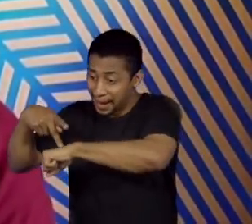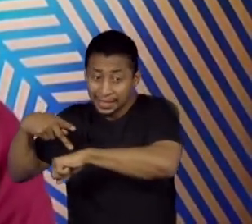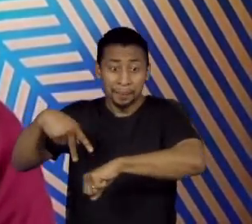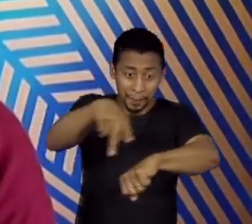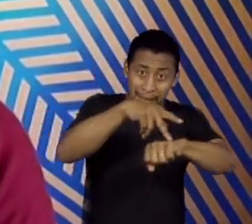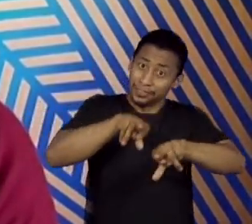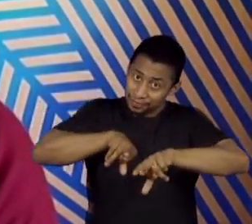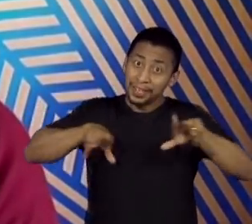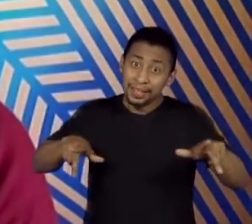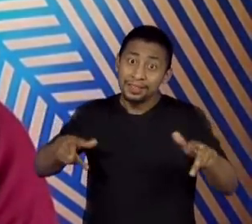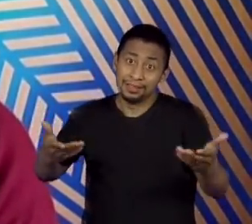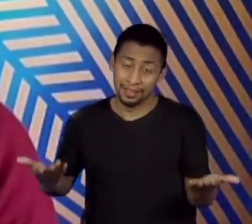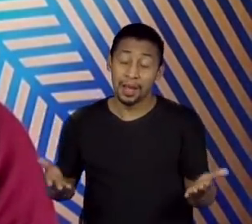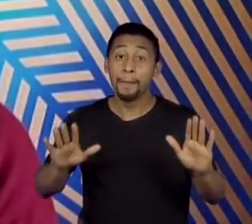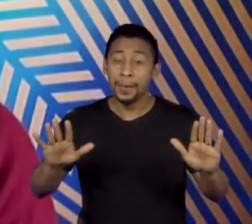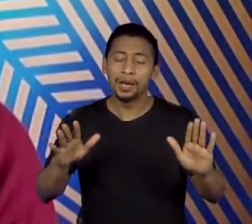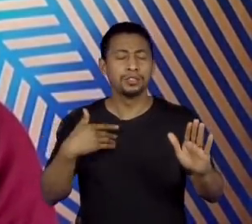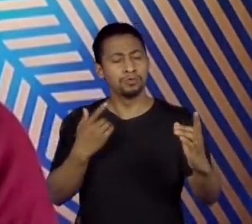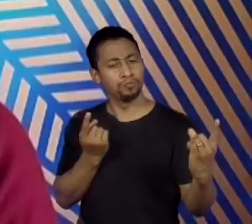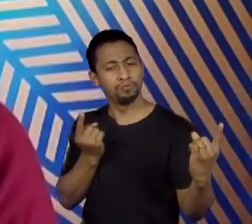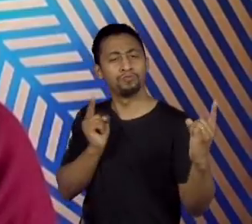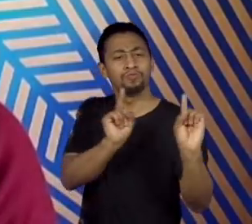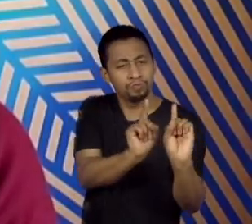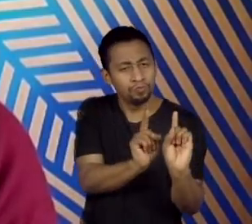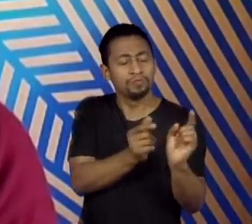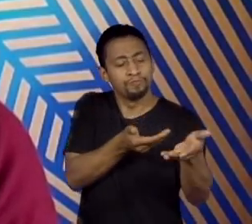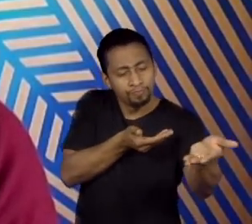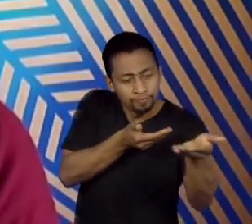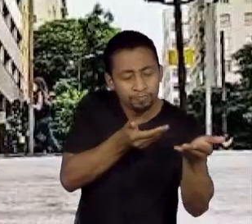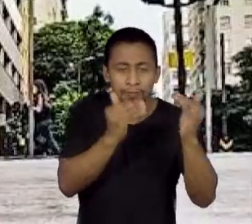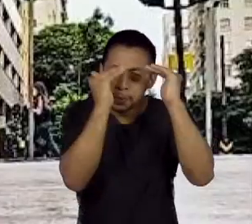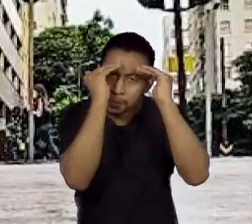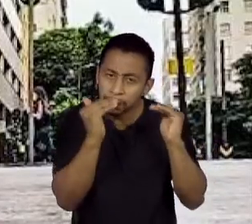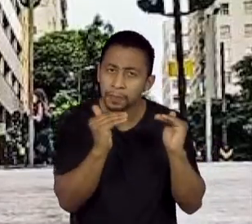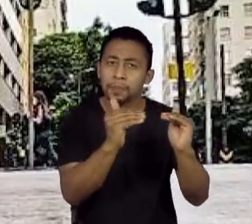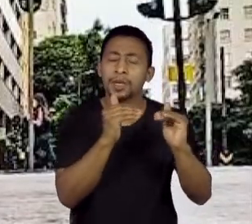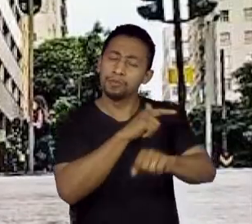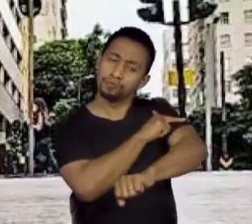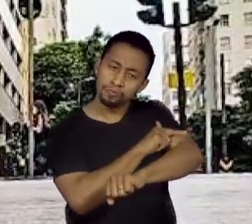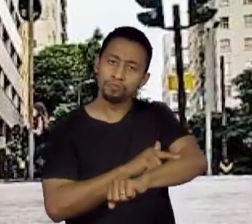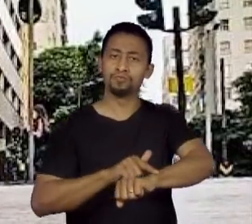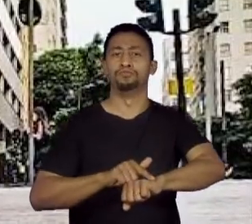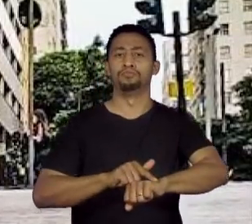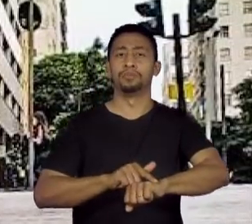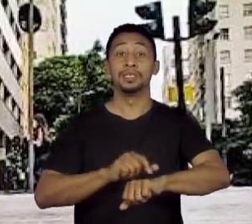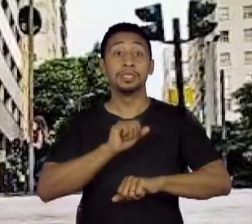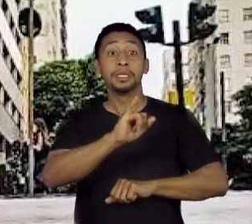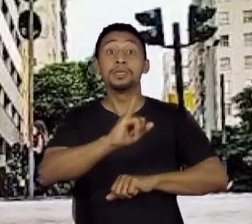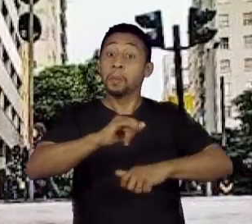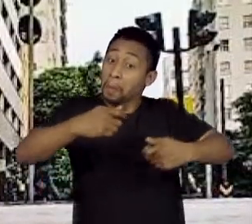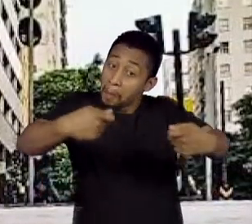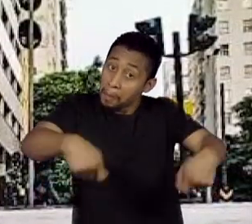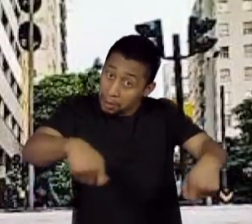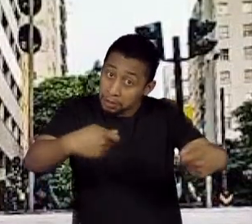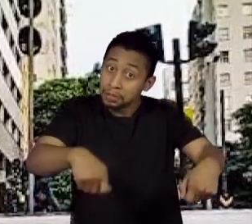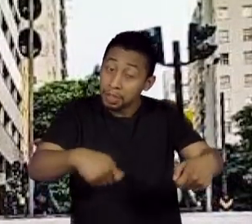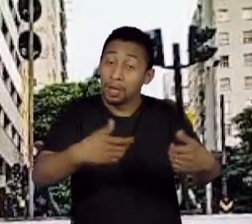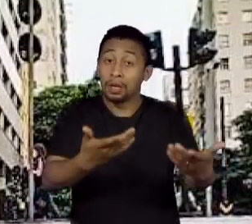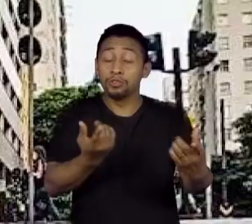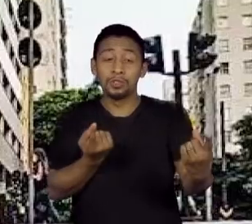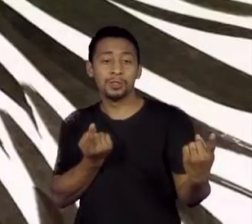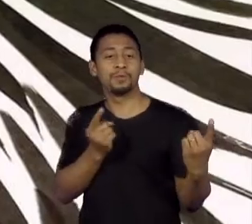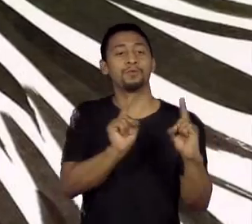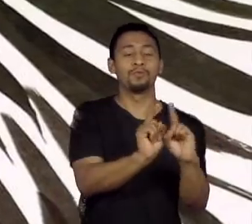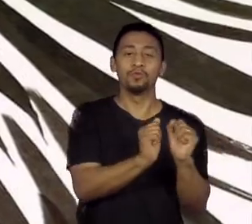E ainda assim nós nos apreciamos, nos respeitamos, e se for necessário, e é necessário sempre, estamos lutando